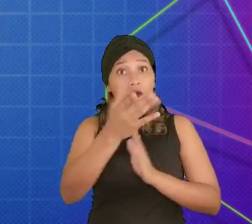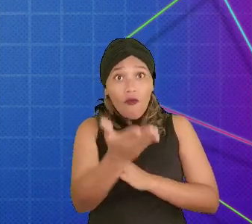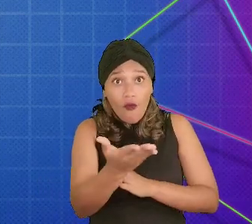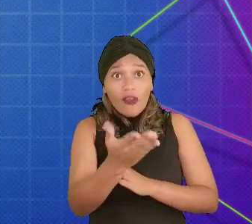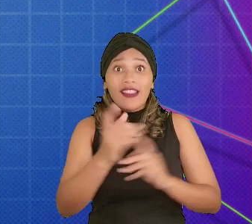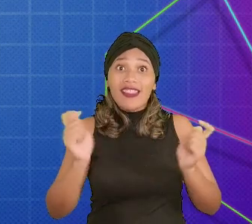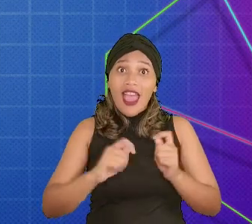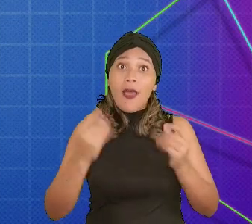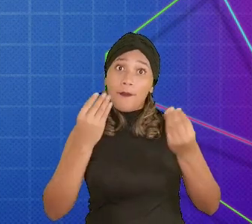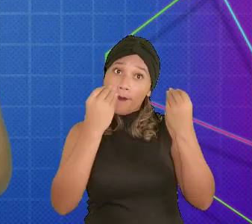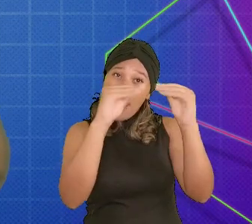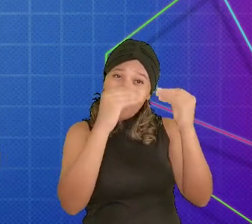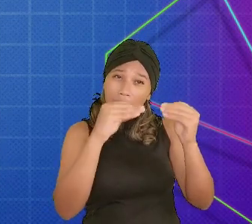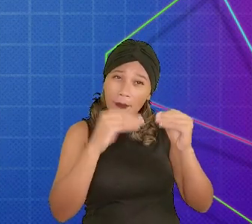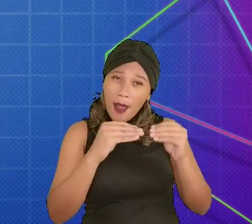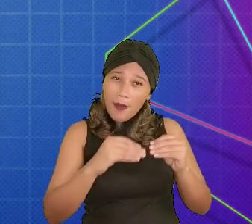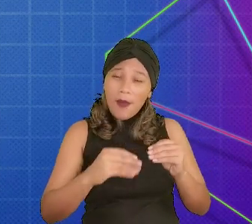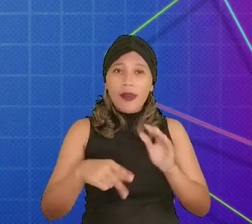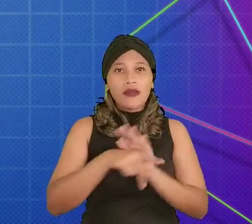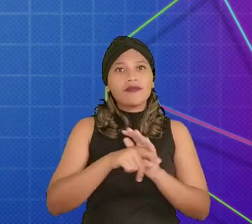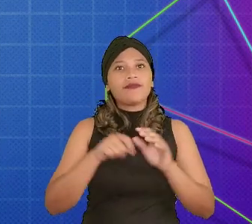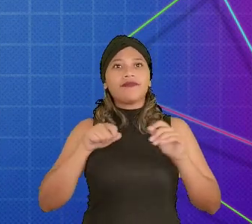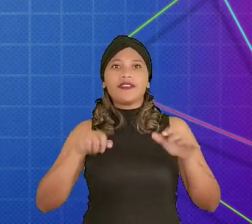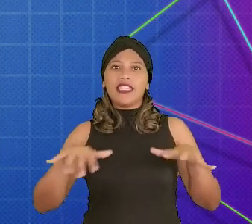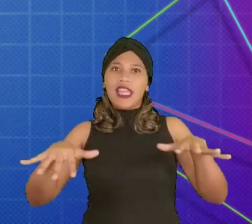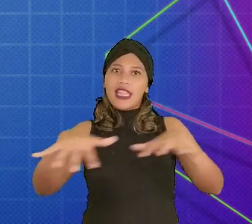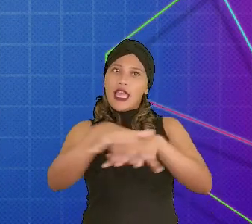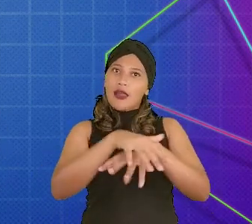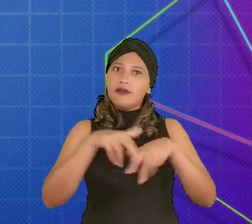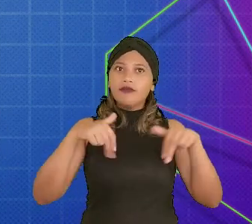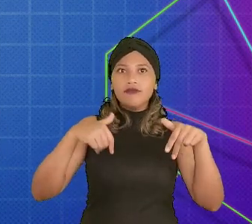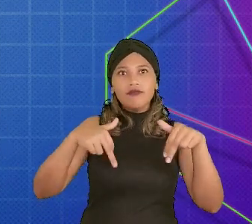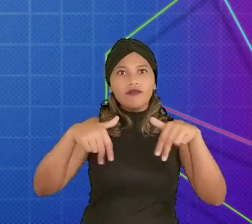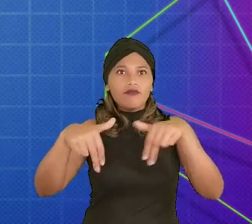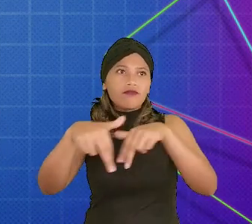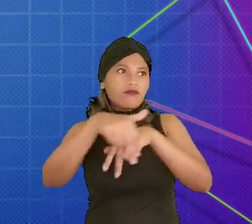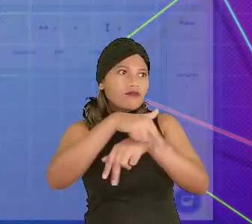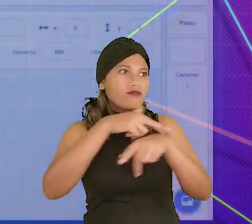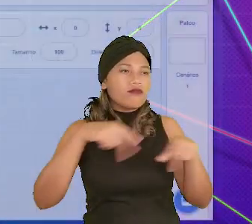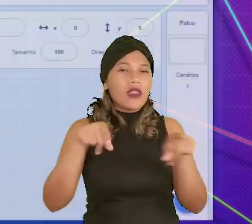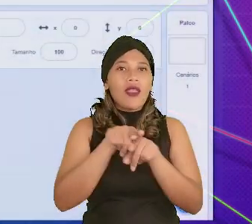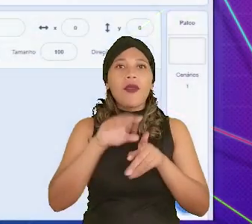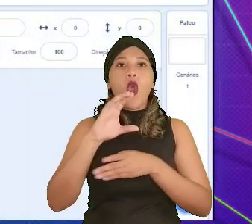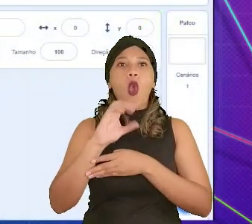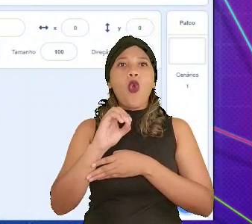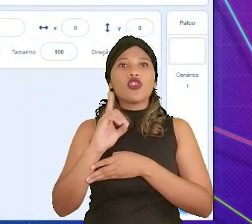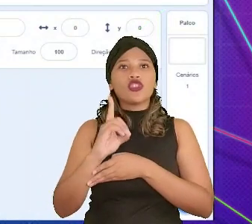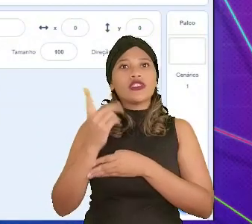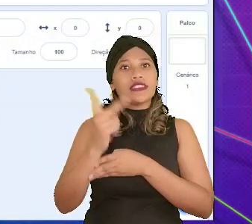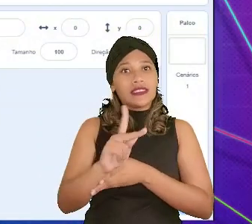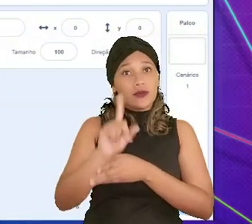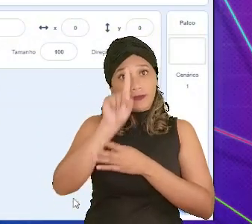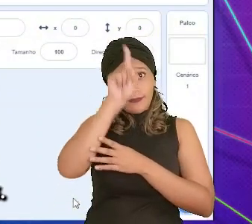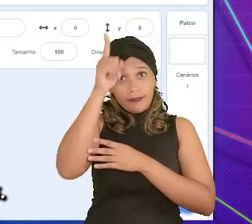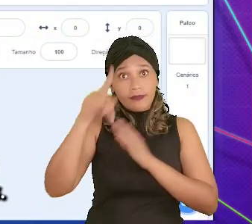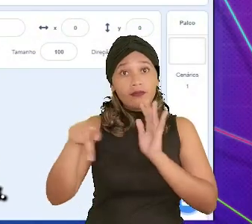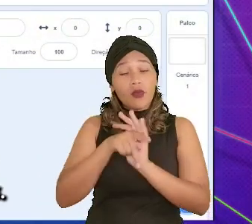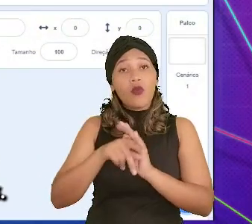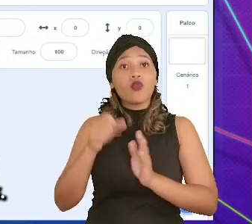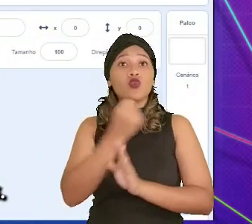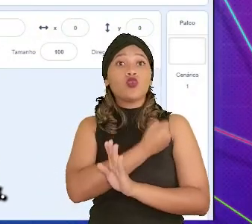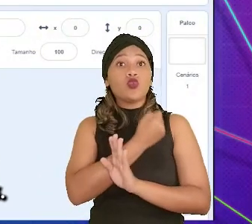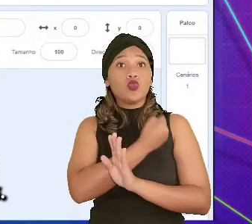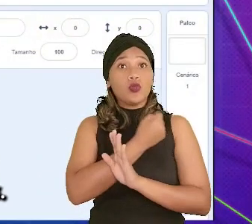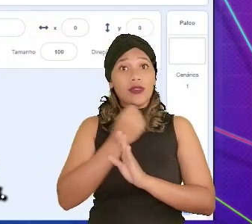onde você pode inserir áudios dentro do cenário, criar ciclos e codificando os sons que você escolheu a partir do número